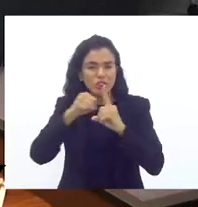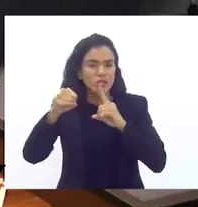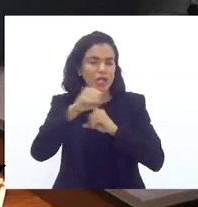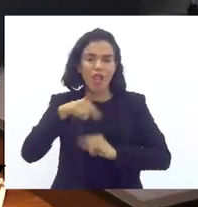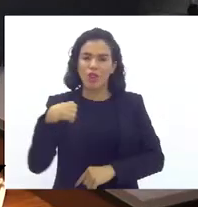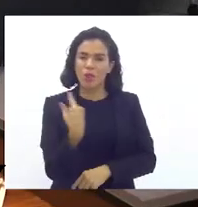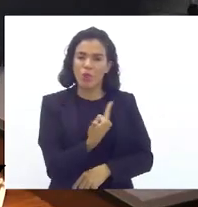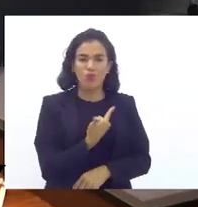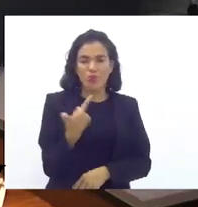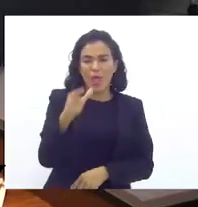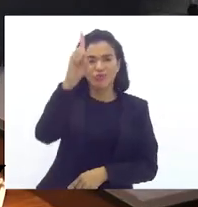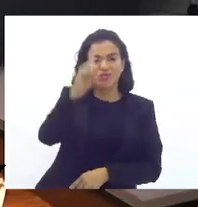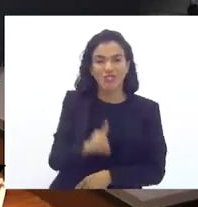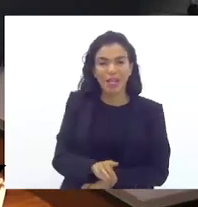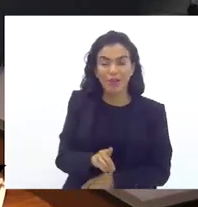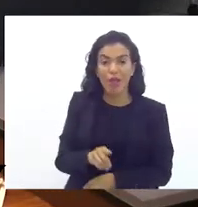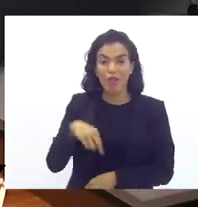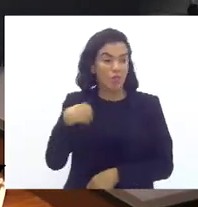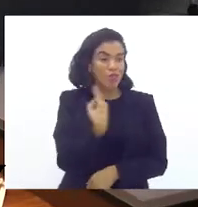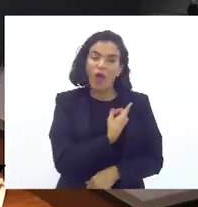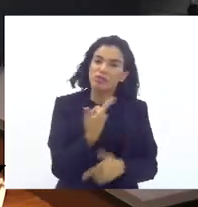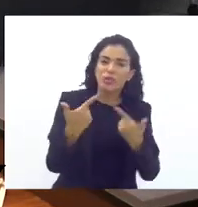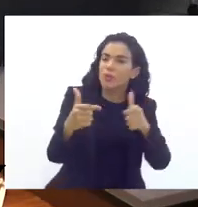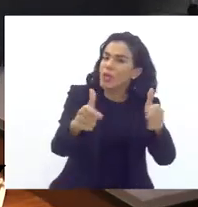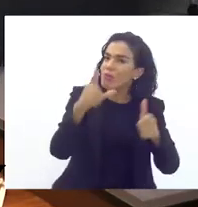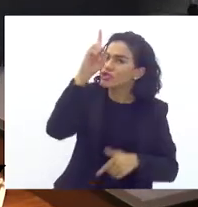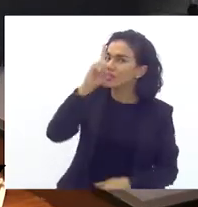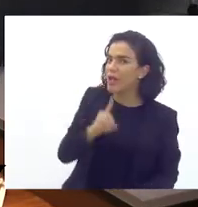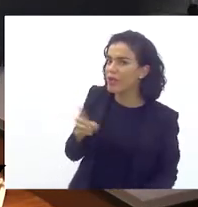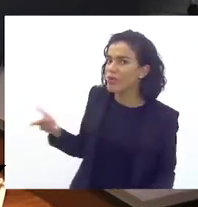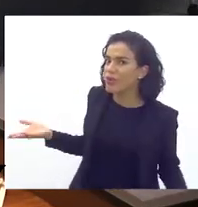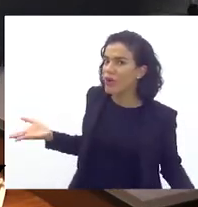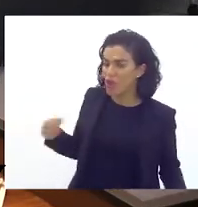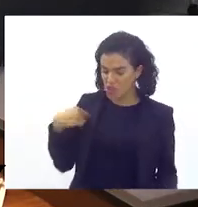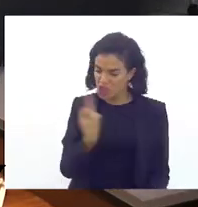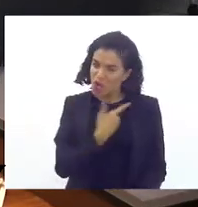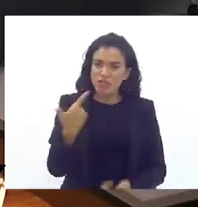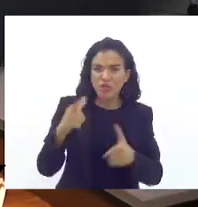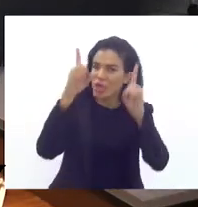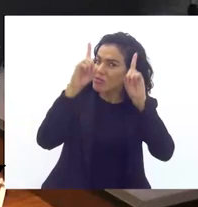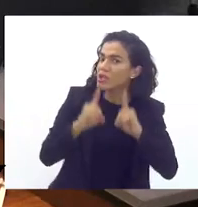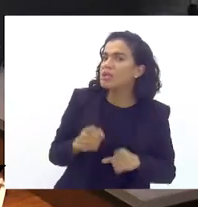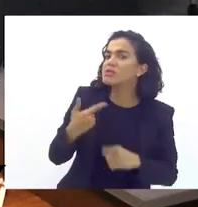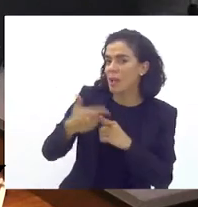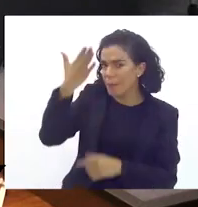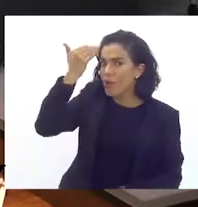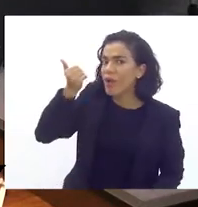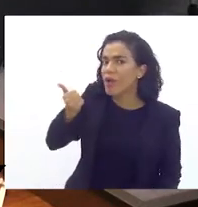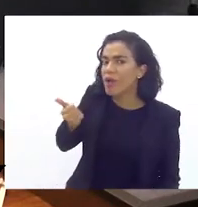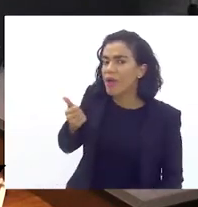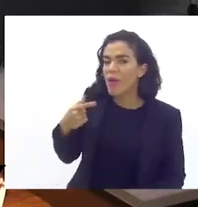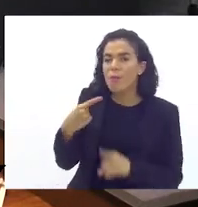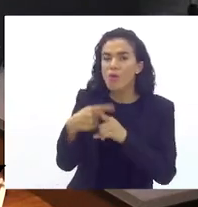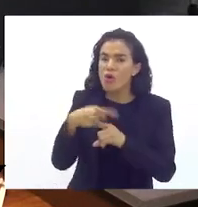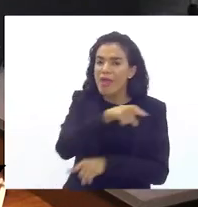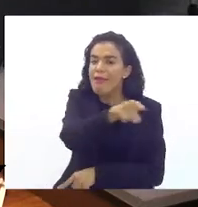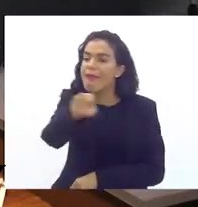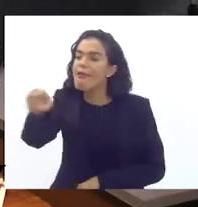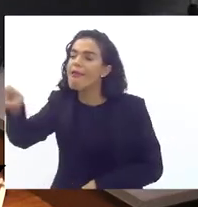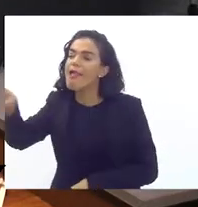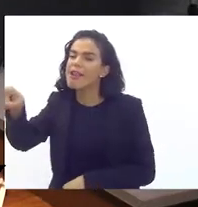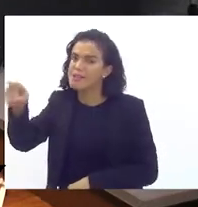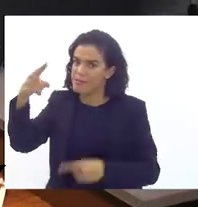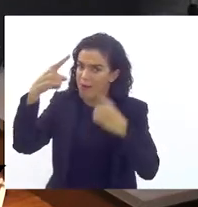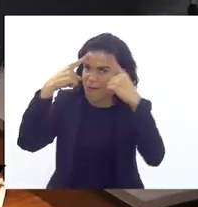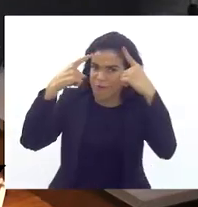nós não temos direito nós não temos direito nós não temos direito sabe porque porque eles é que são